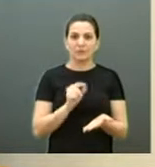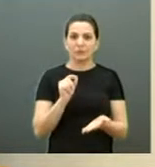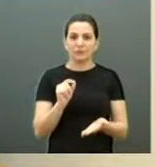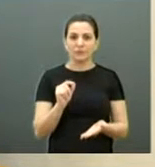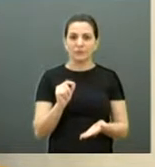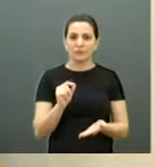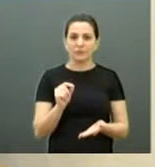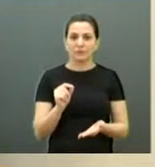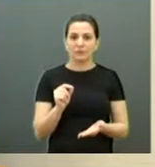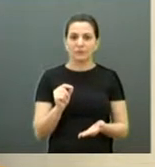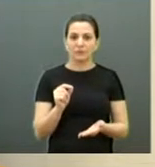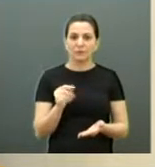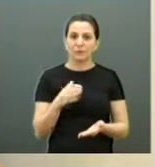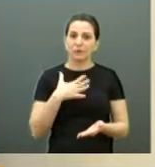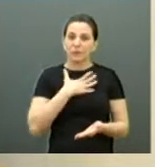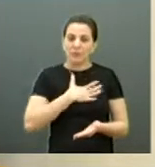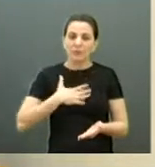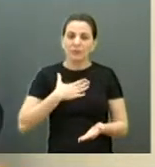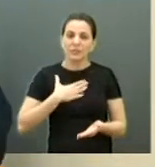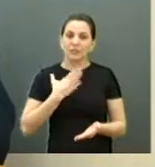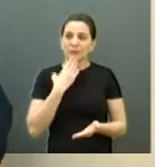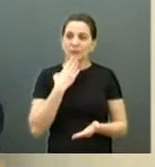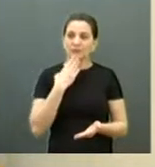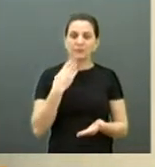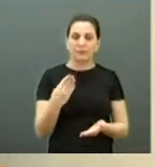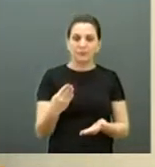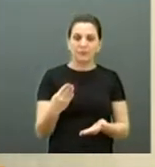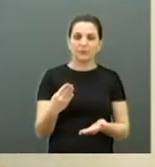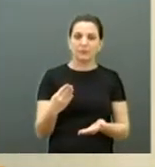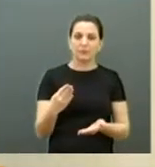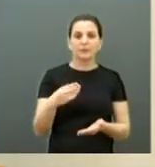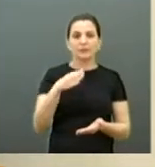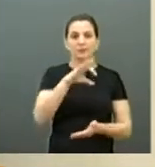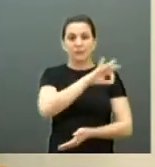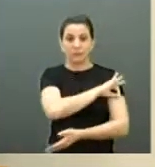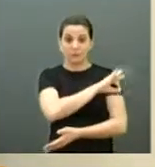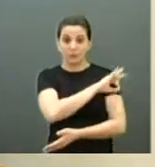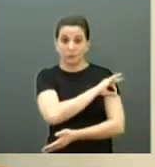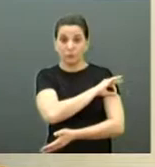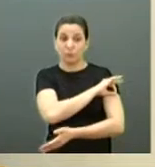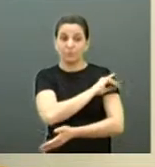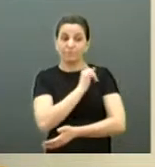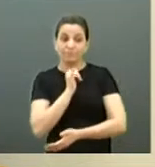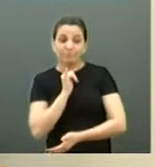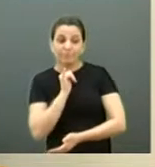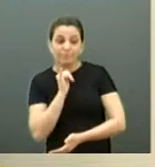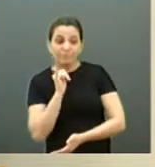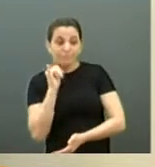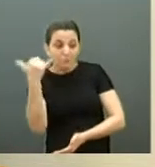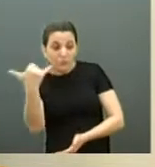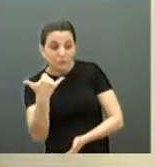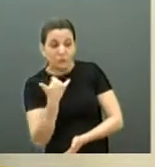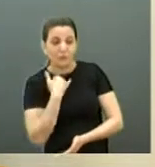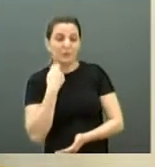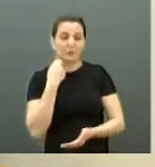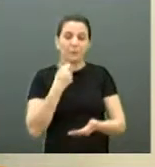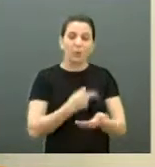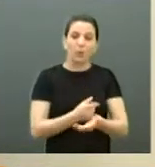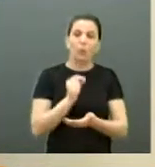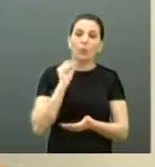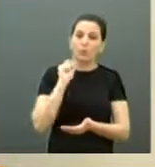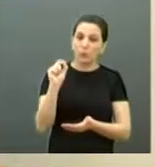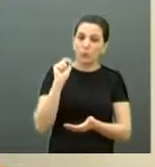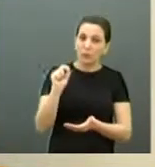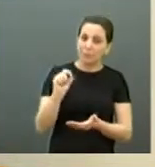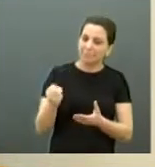então eu gostaria também de solicitar à prefeitura né que nos informasse o que foi pago o que foi